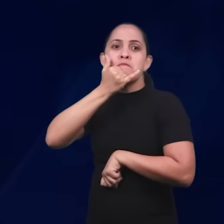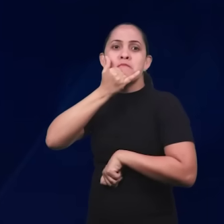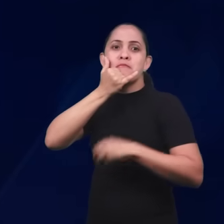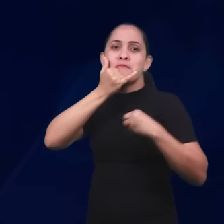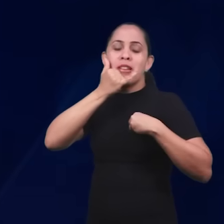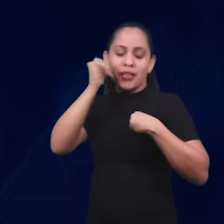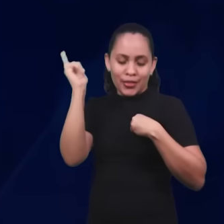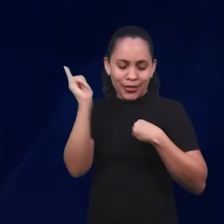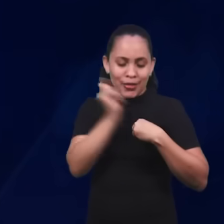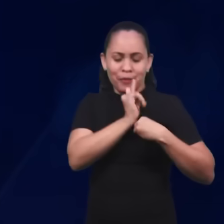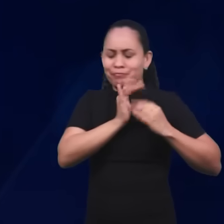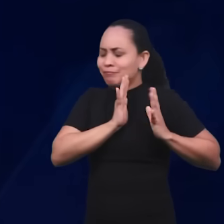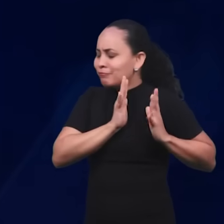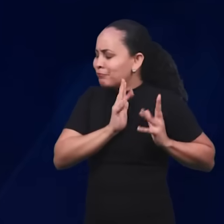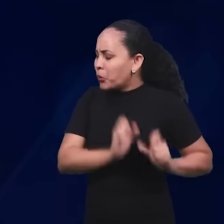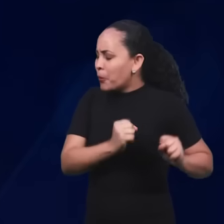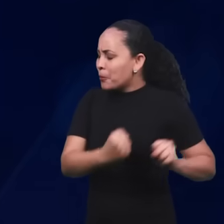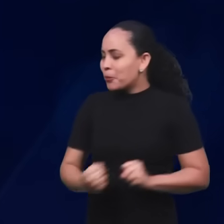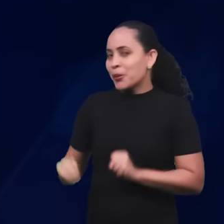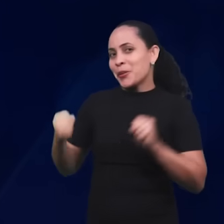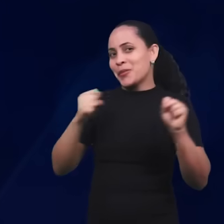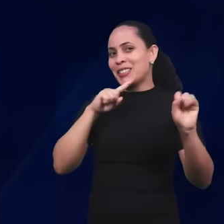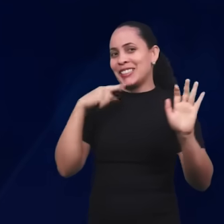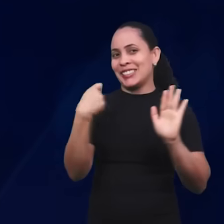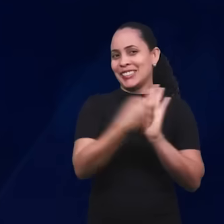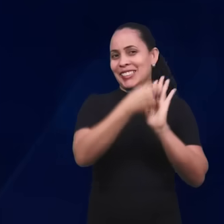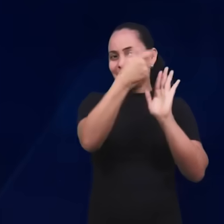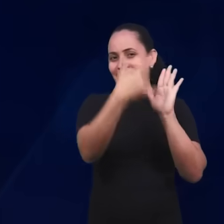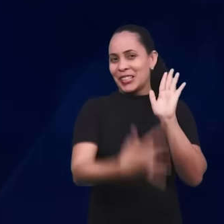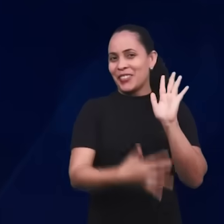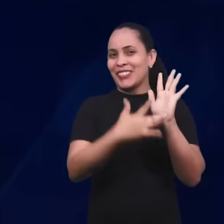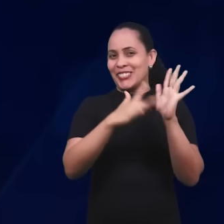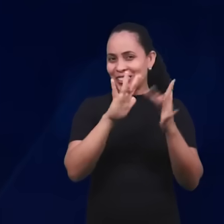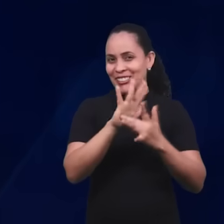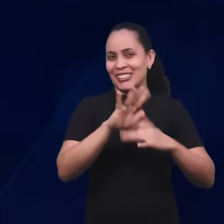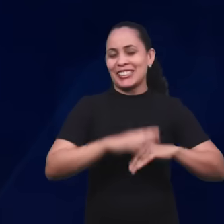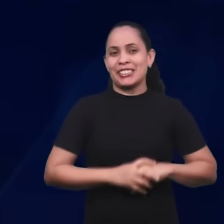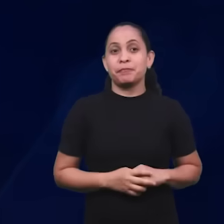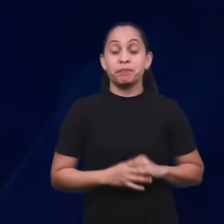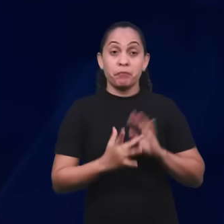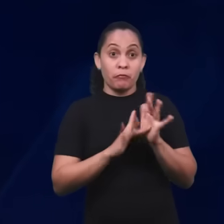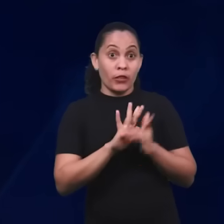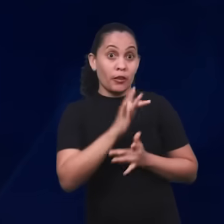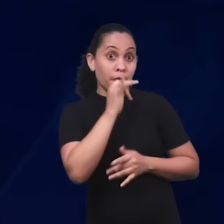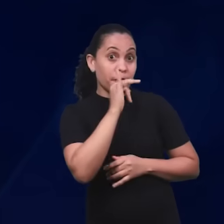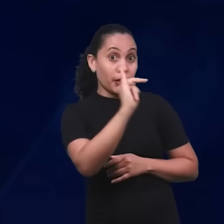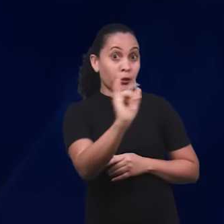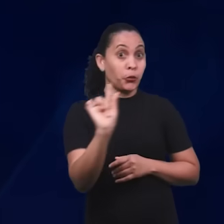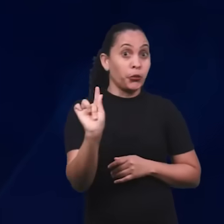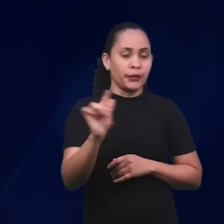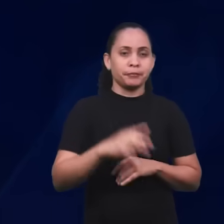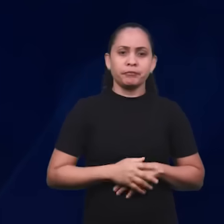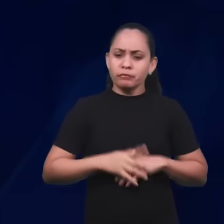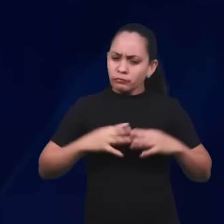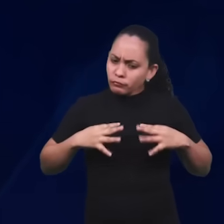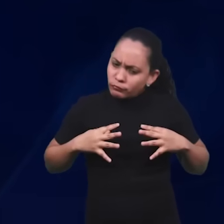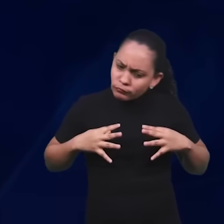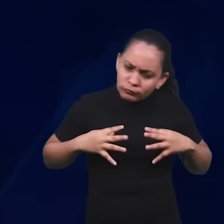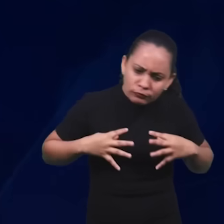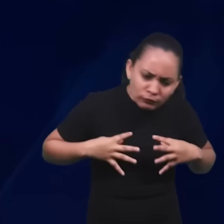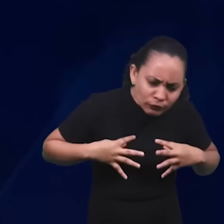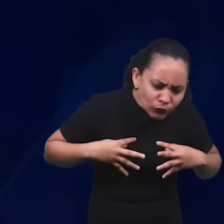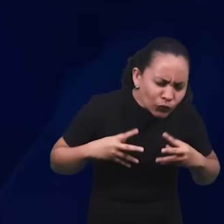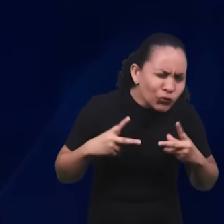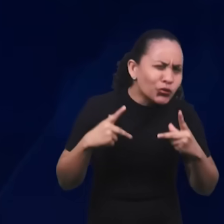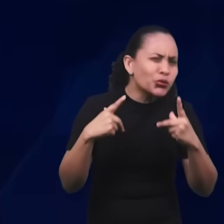pecados. Nós somos lavados e remidos pelo poder do sangue de Jesus. E ele diz assim: e todas